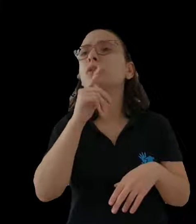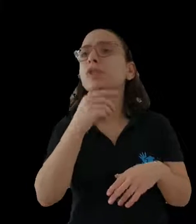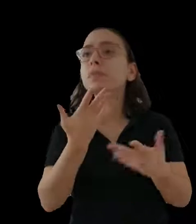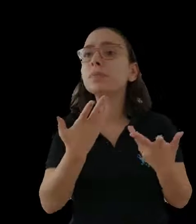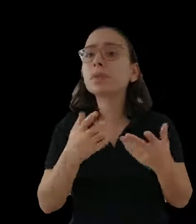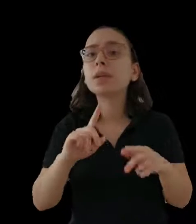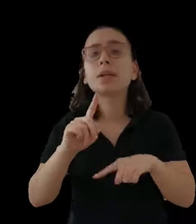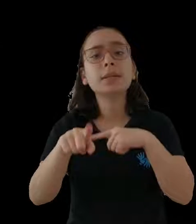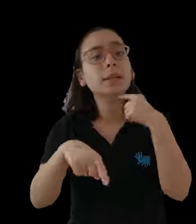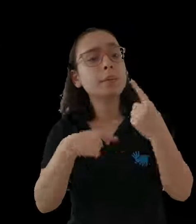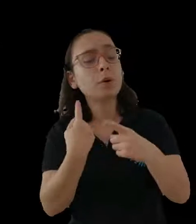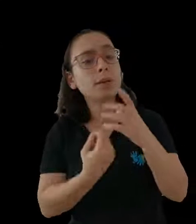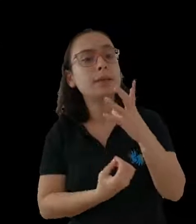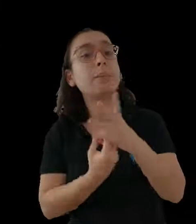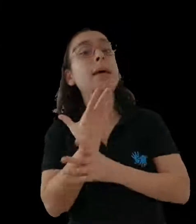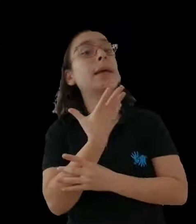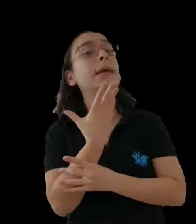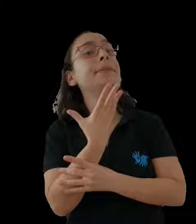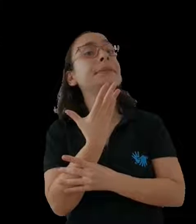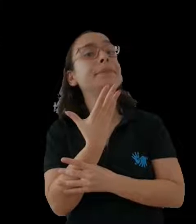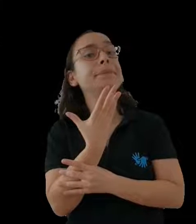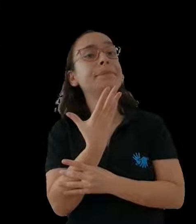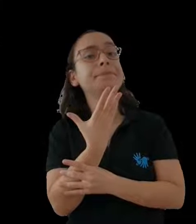rio. Quem foi que apareceu depois?